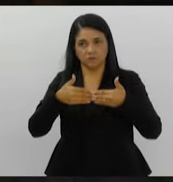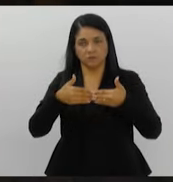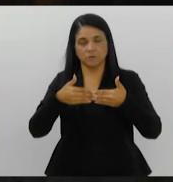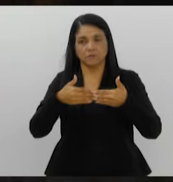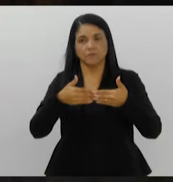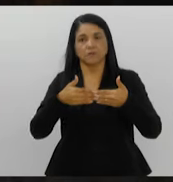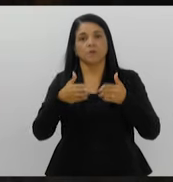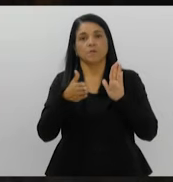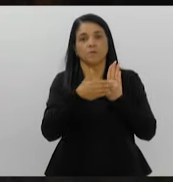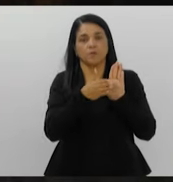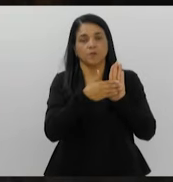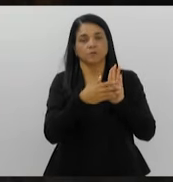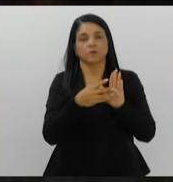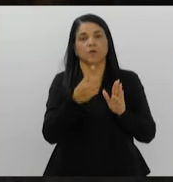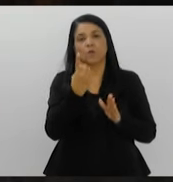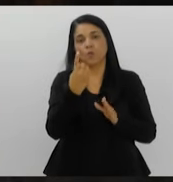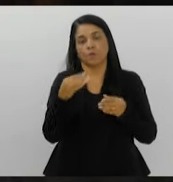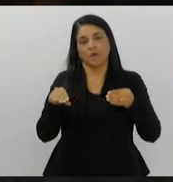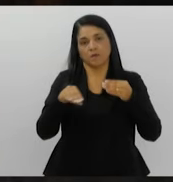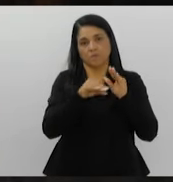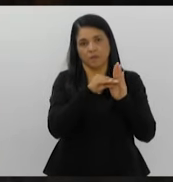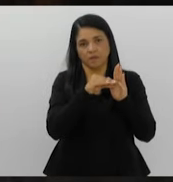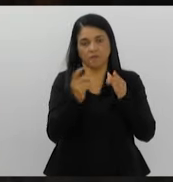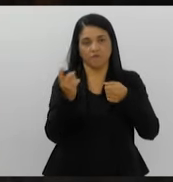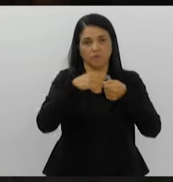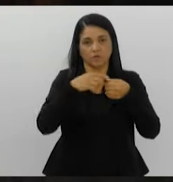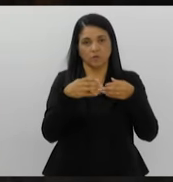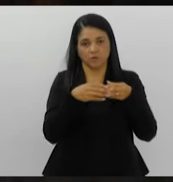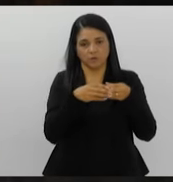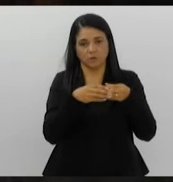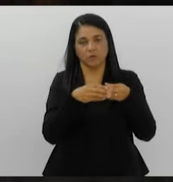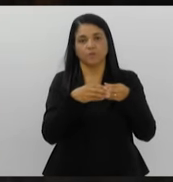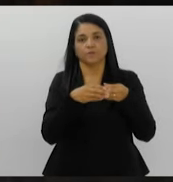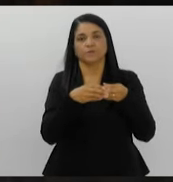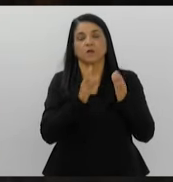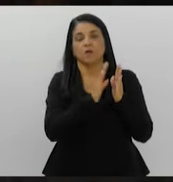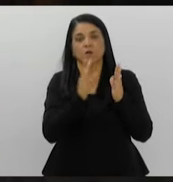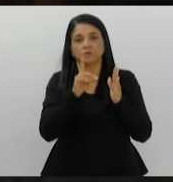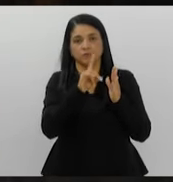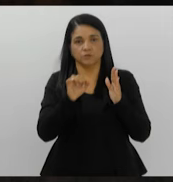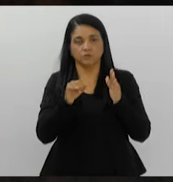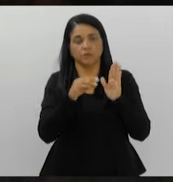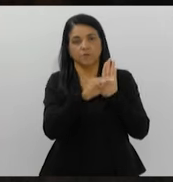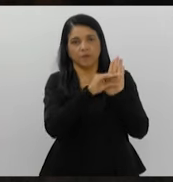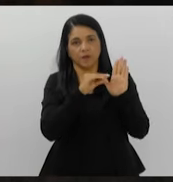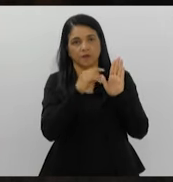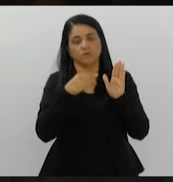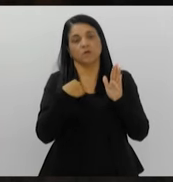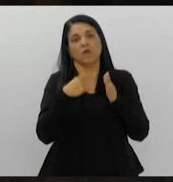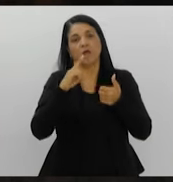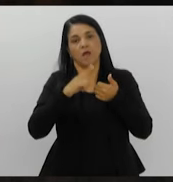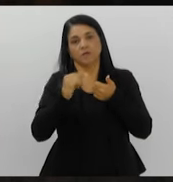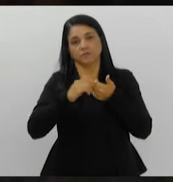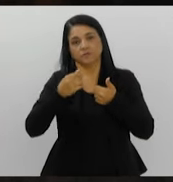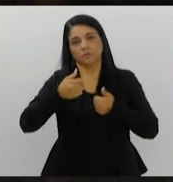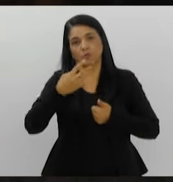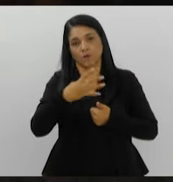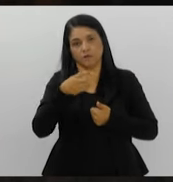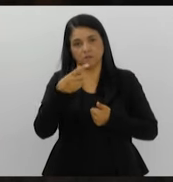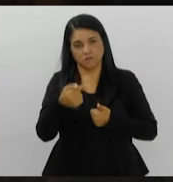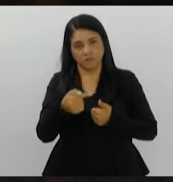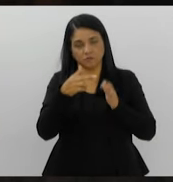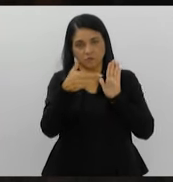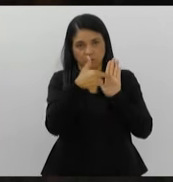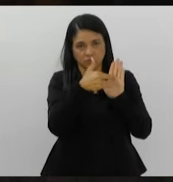a discussão, a presente proposta recebeu uma emenda e retorna à comissão, incluindo na ordem do dia, de acordo com o parágrafo 1º do artigo 47 do Regimento Interno.